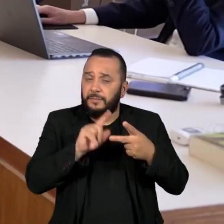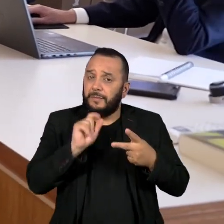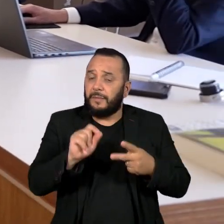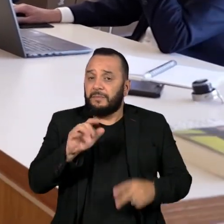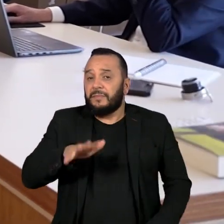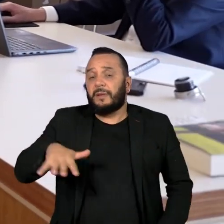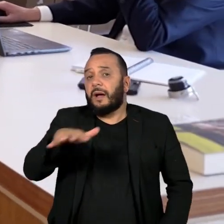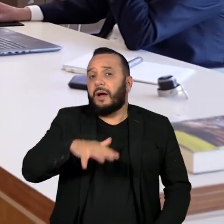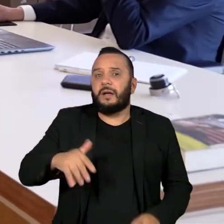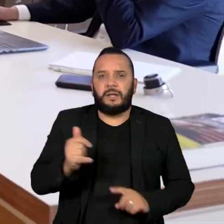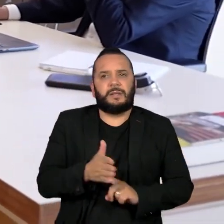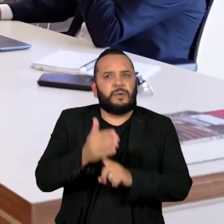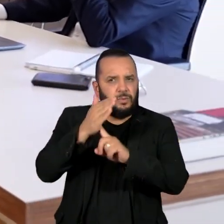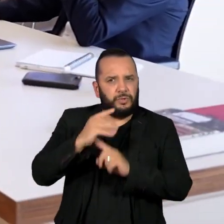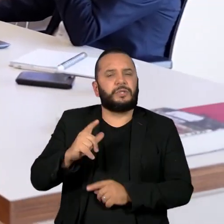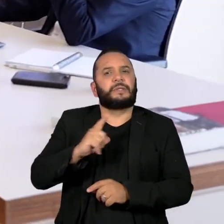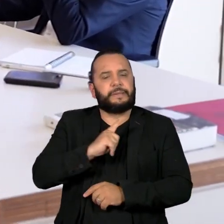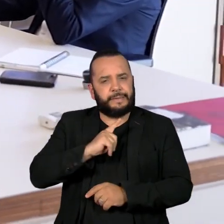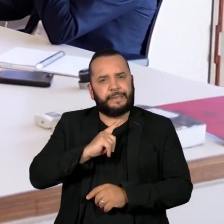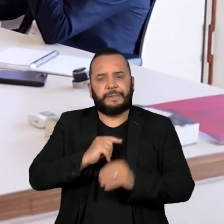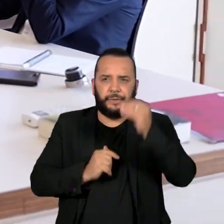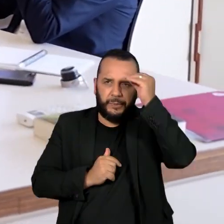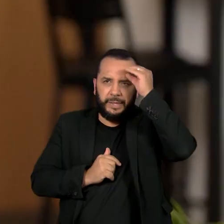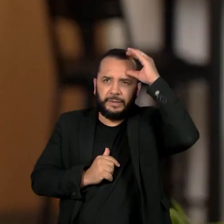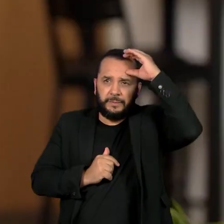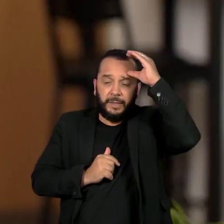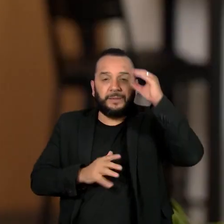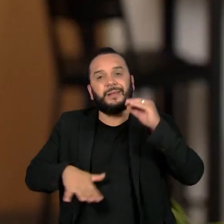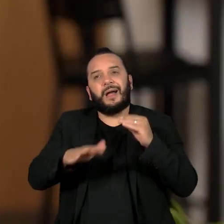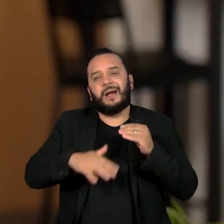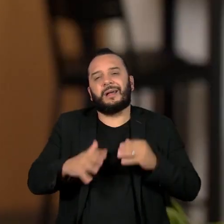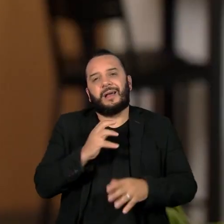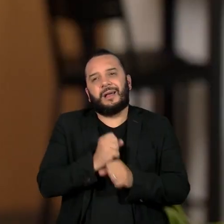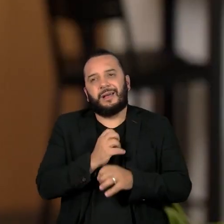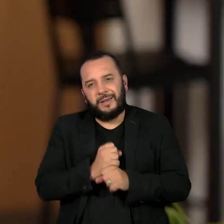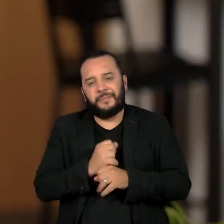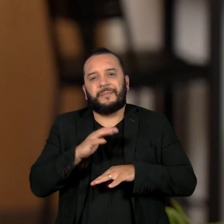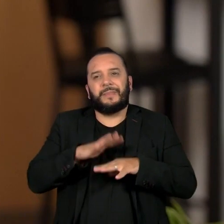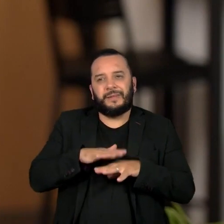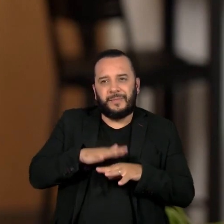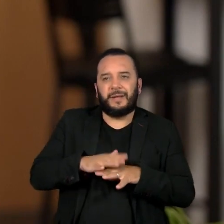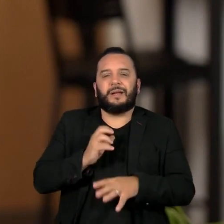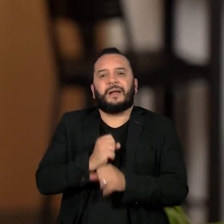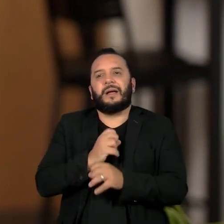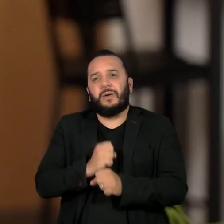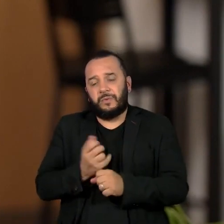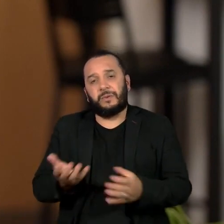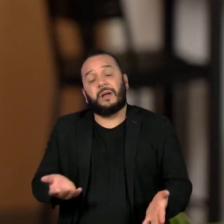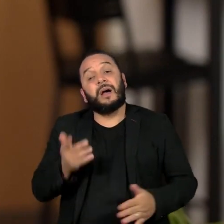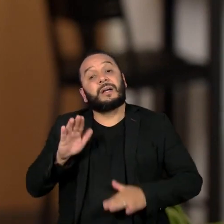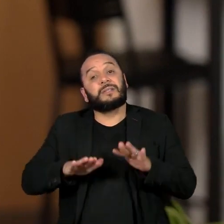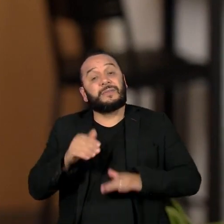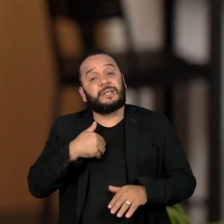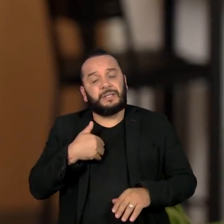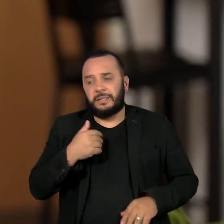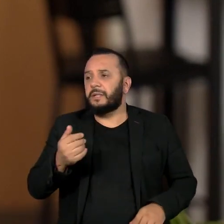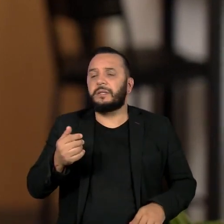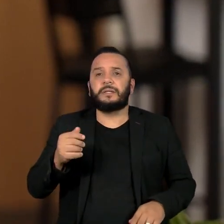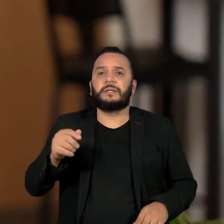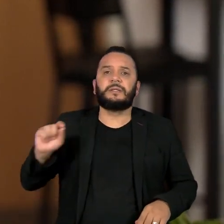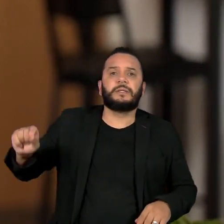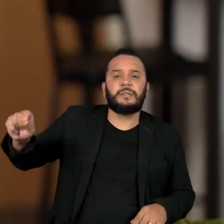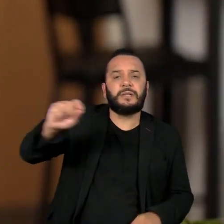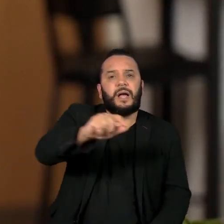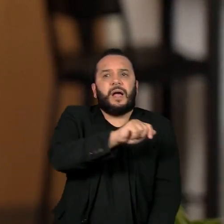tecnologia ela demanda muito conhecimento na área de exatas. E grande parte dos alunos são oriundos de